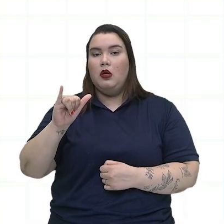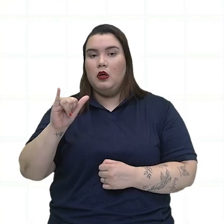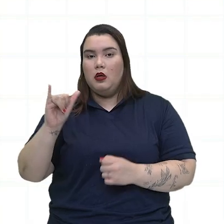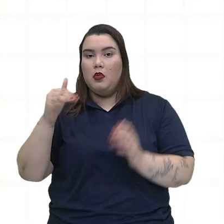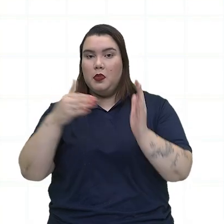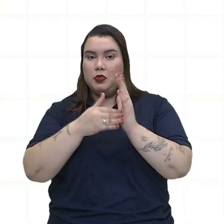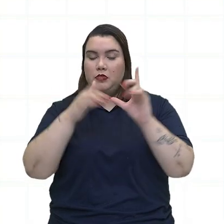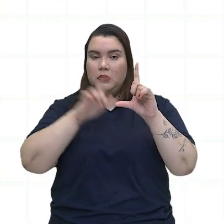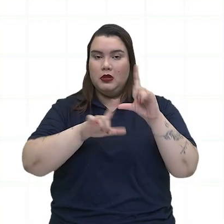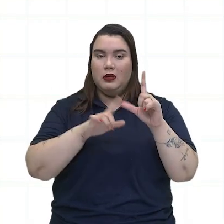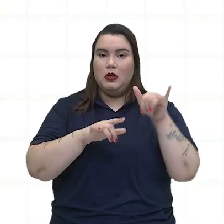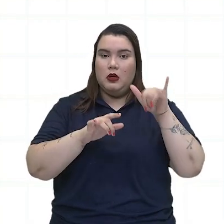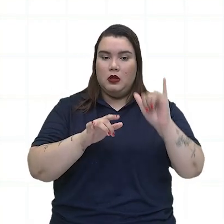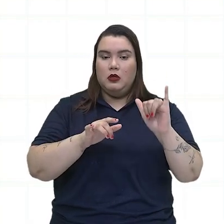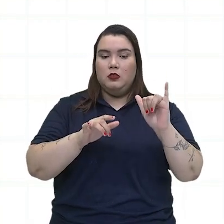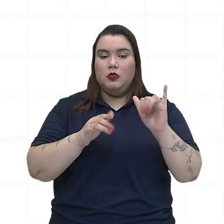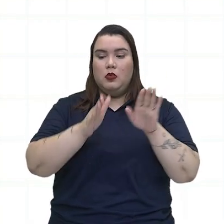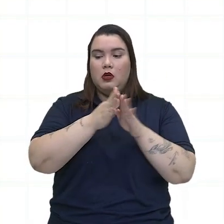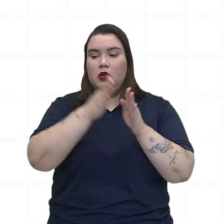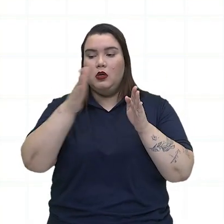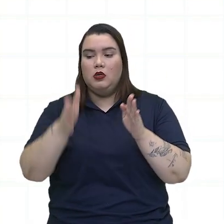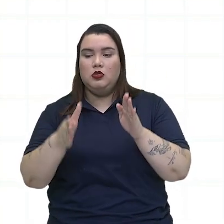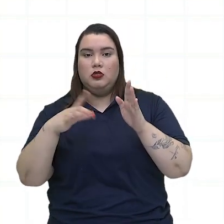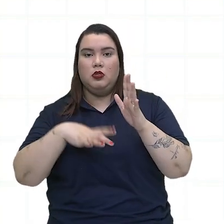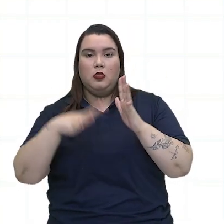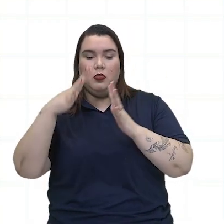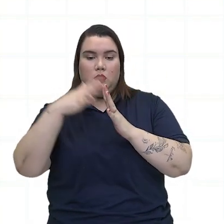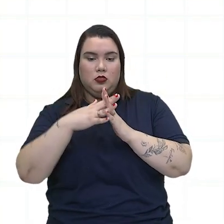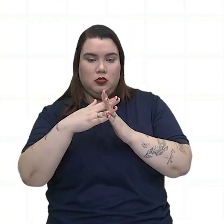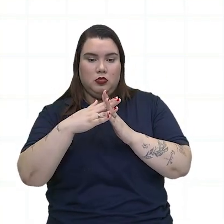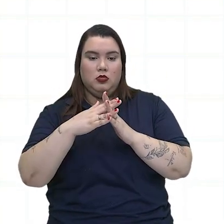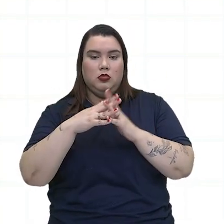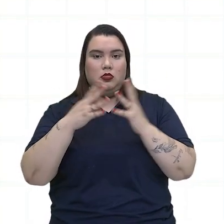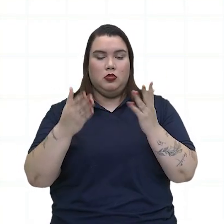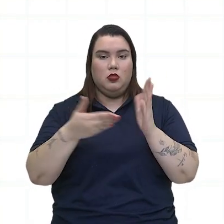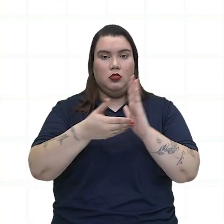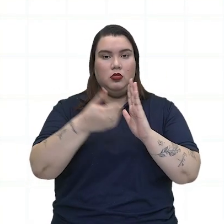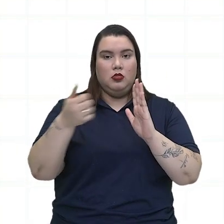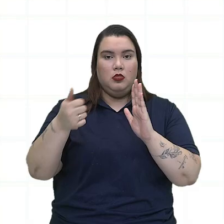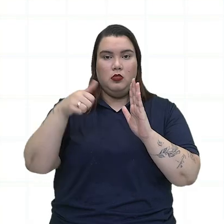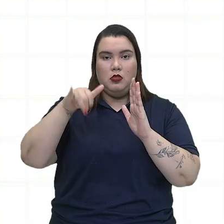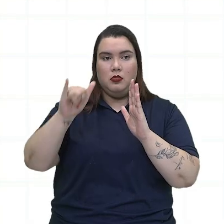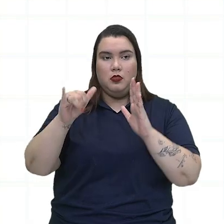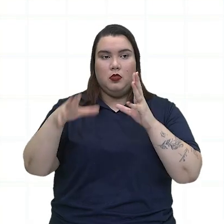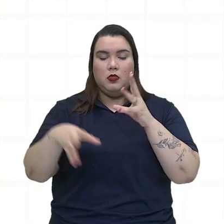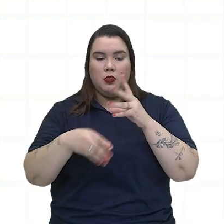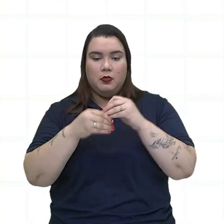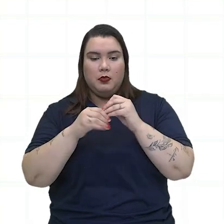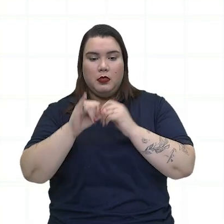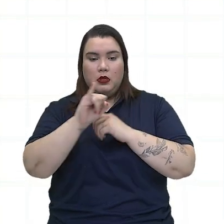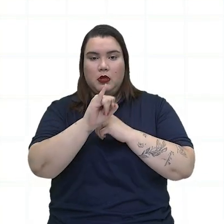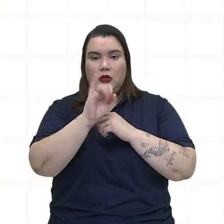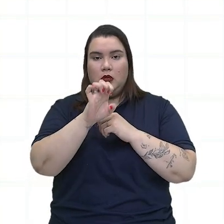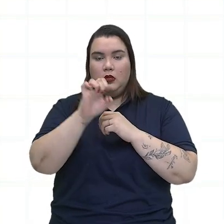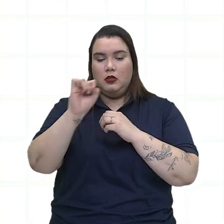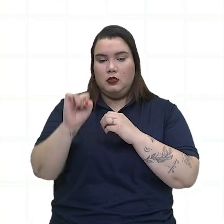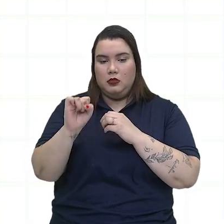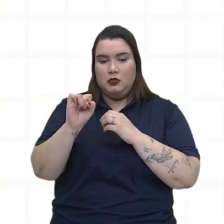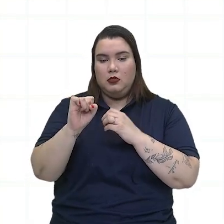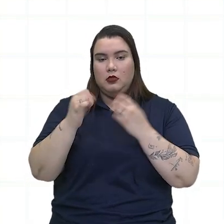uma consoante. Tirei o Y e acrescentei S. He cries.